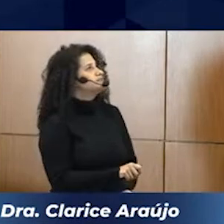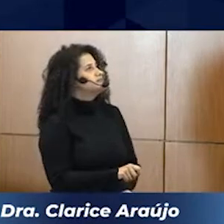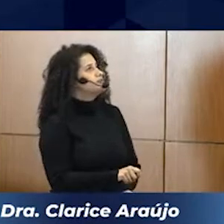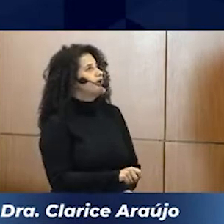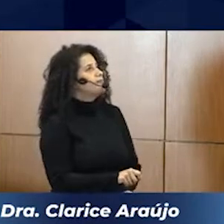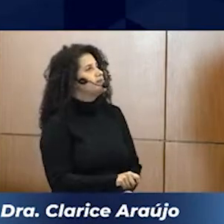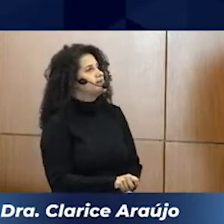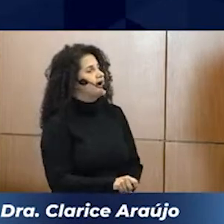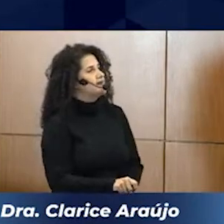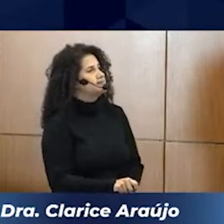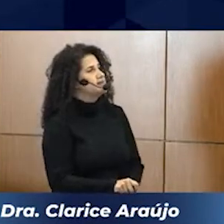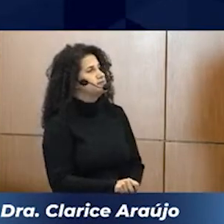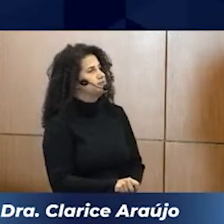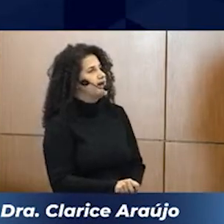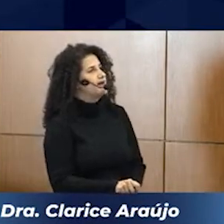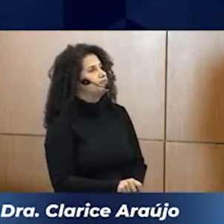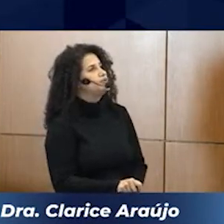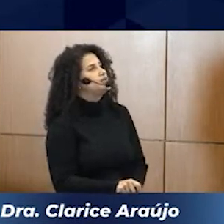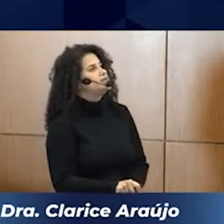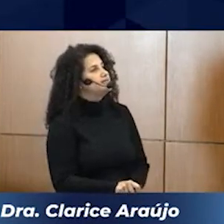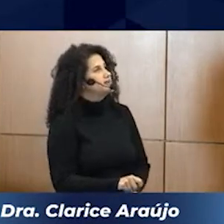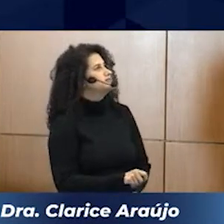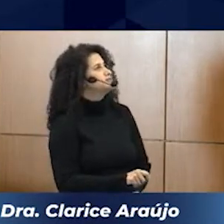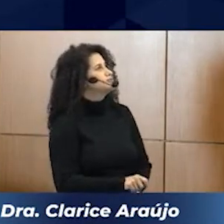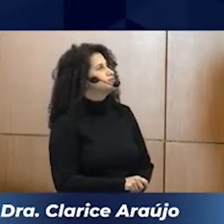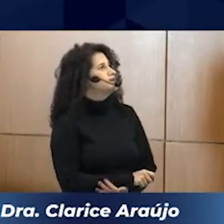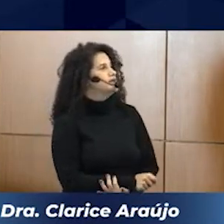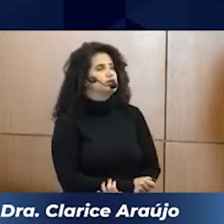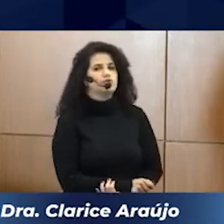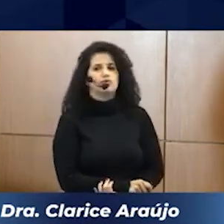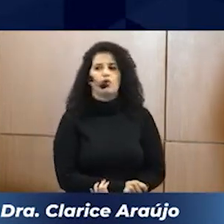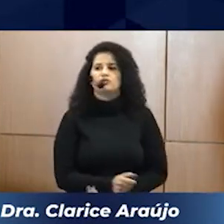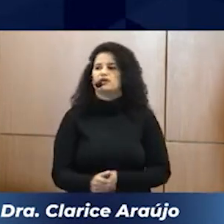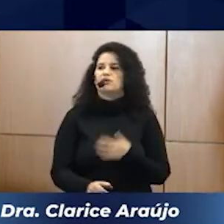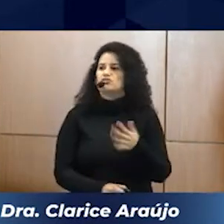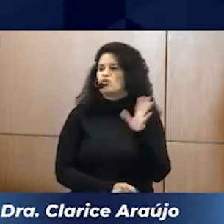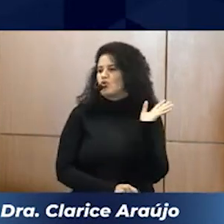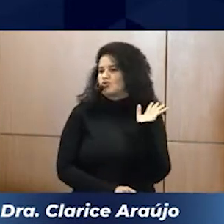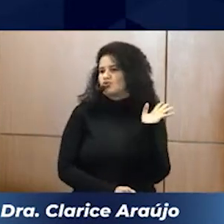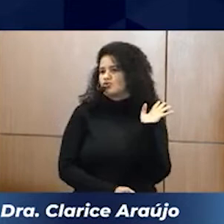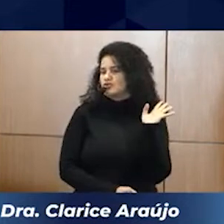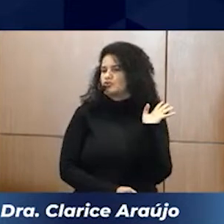Né? É possível replicar esse resultado desse estudo clínico